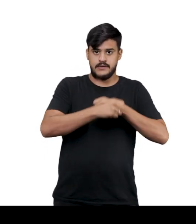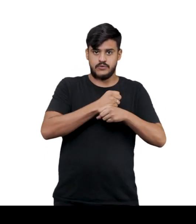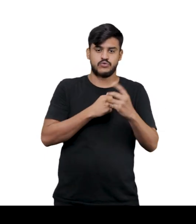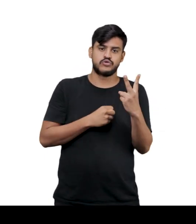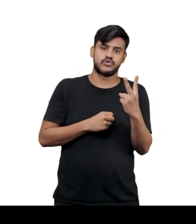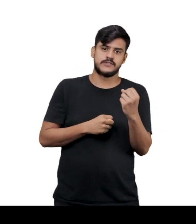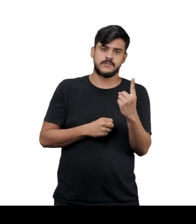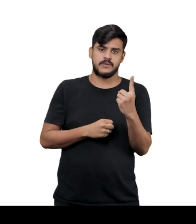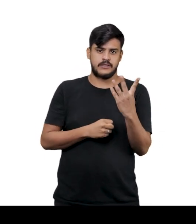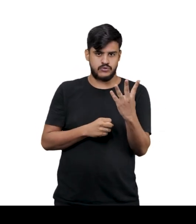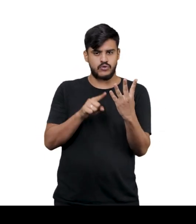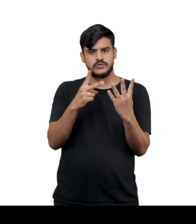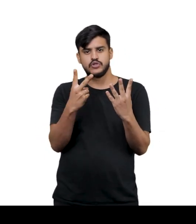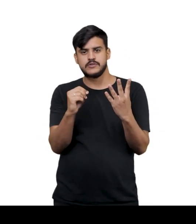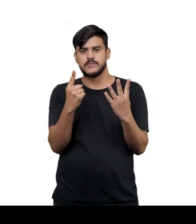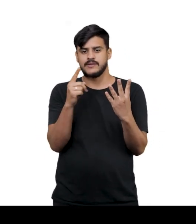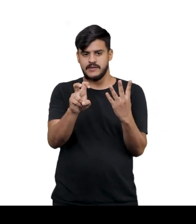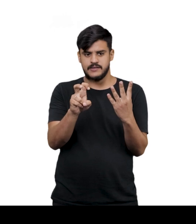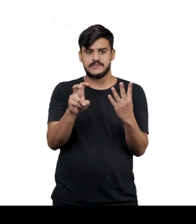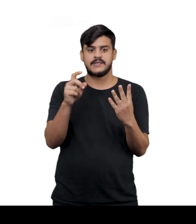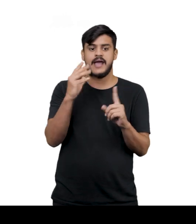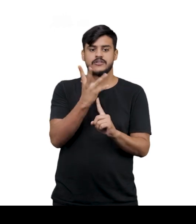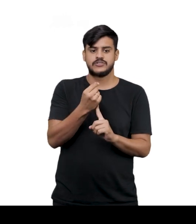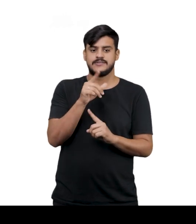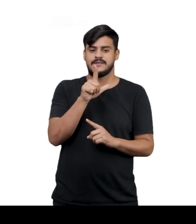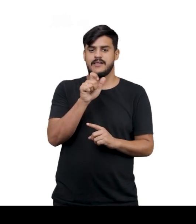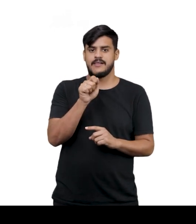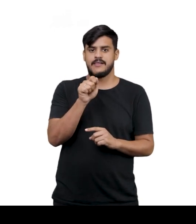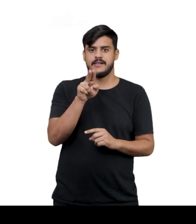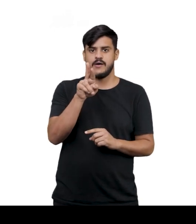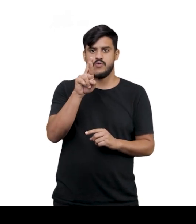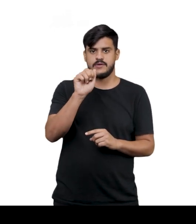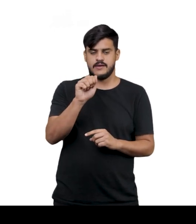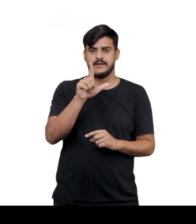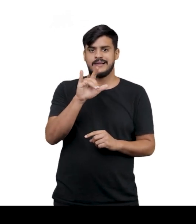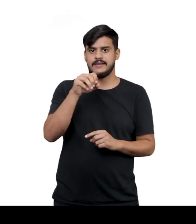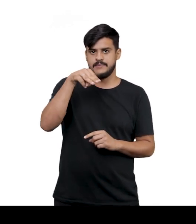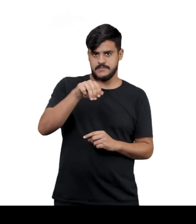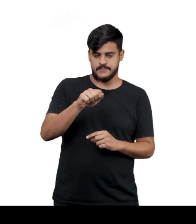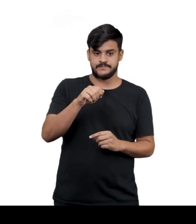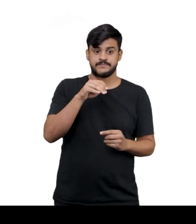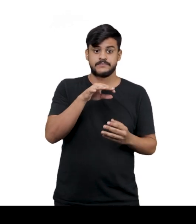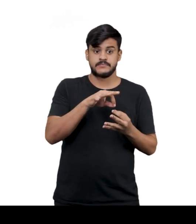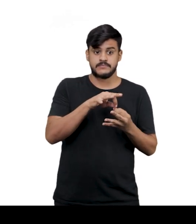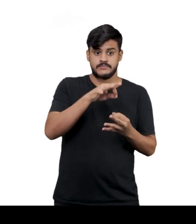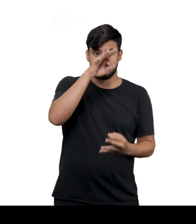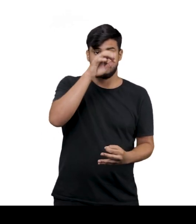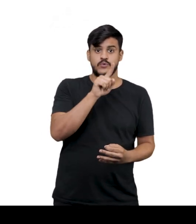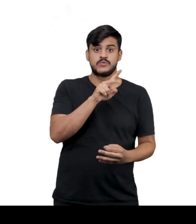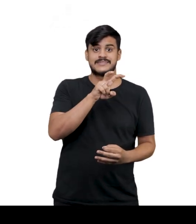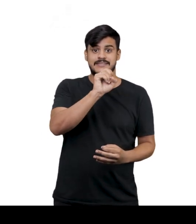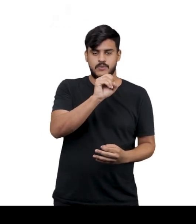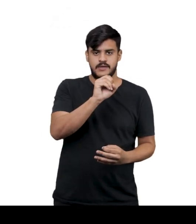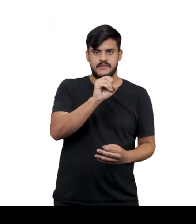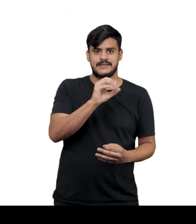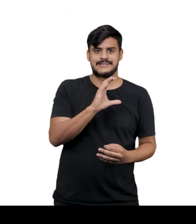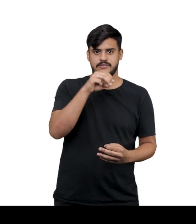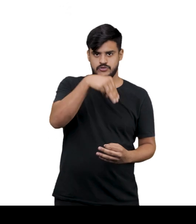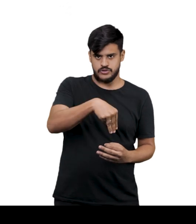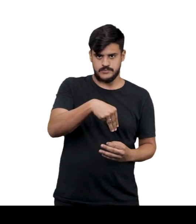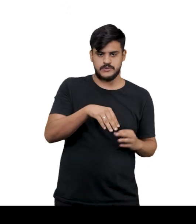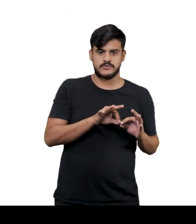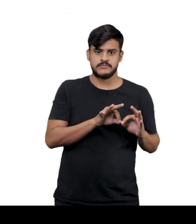entre 2014 e 2015 pela artista Laura Lima. O trabalho mede